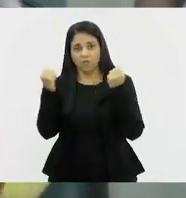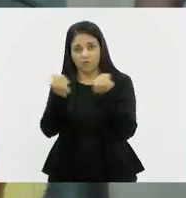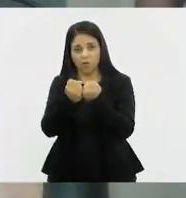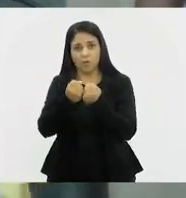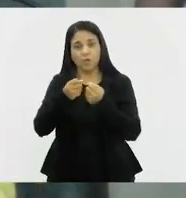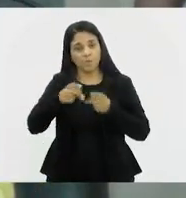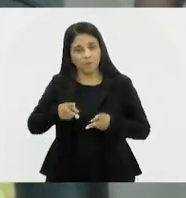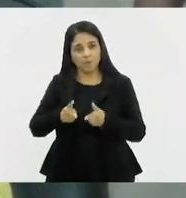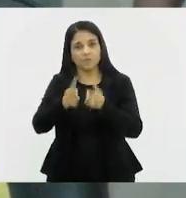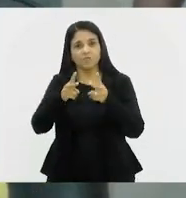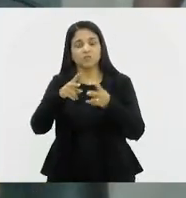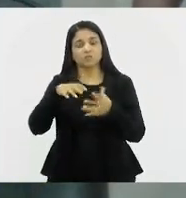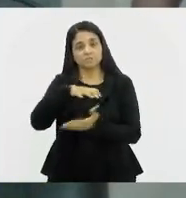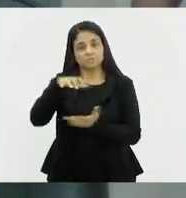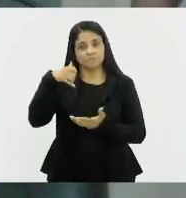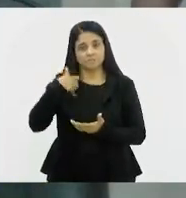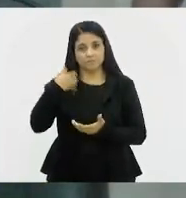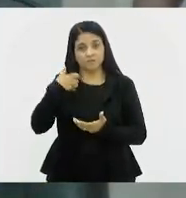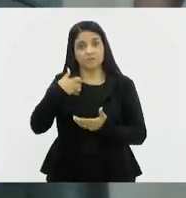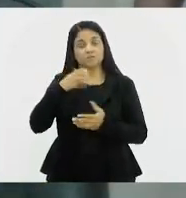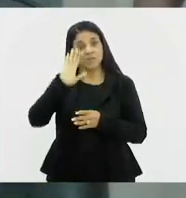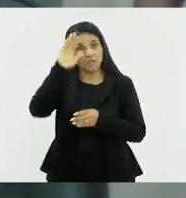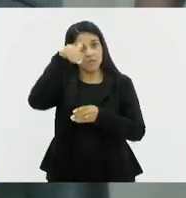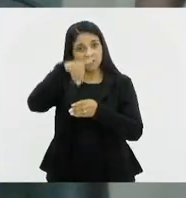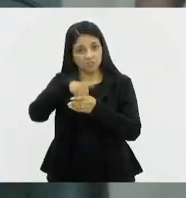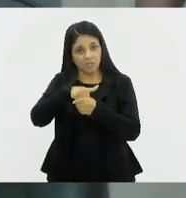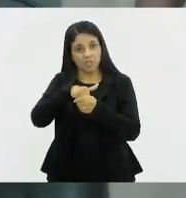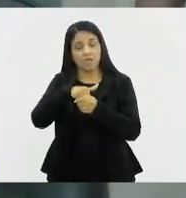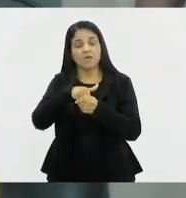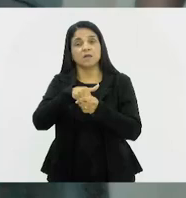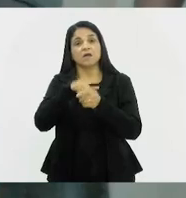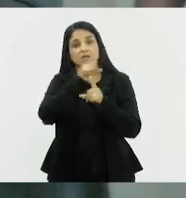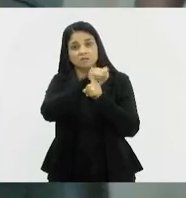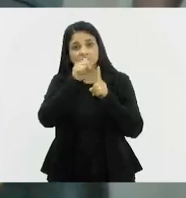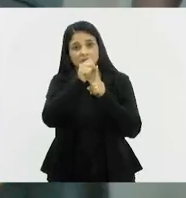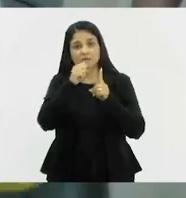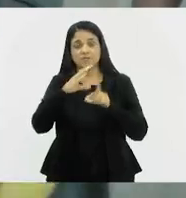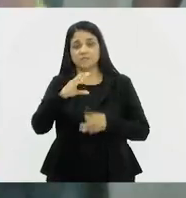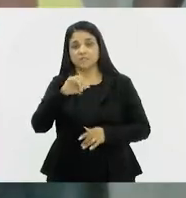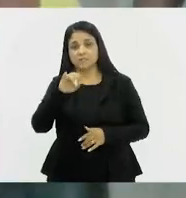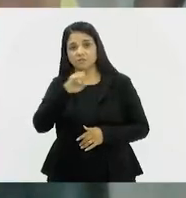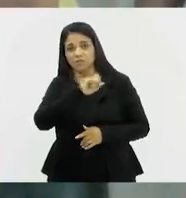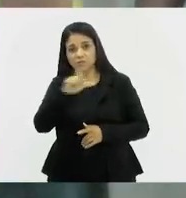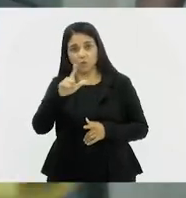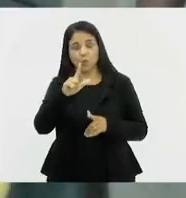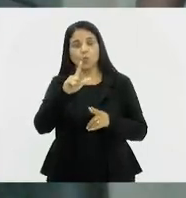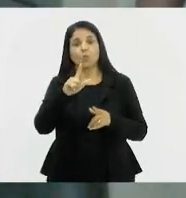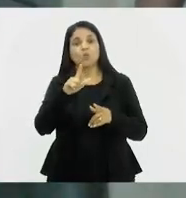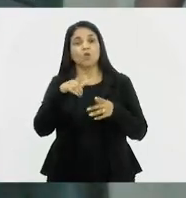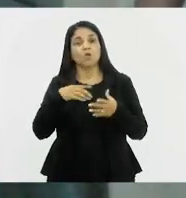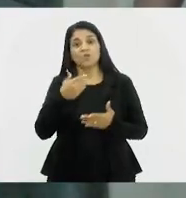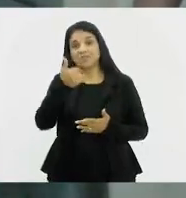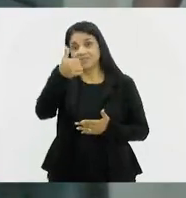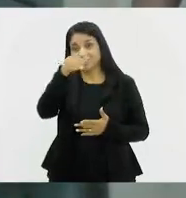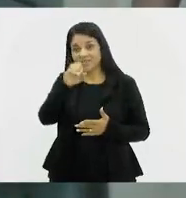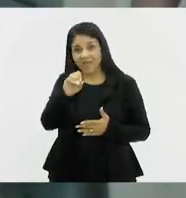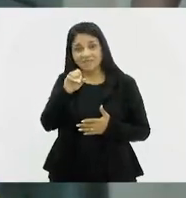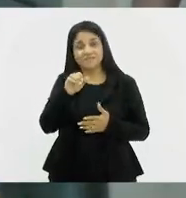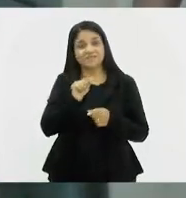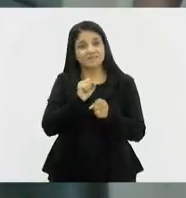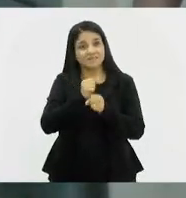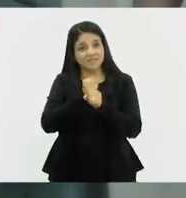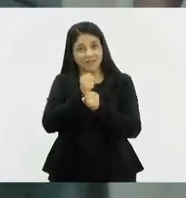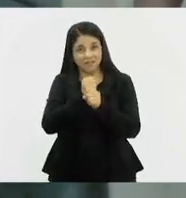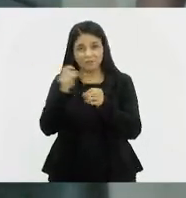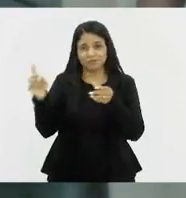consegue eleger a sociedade civil que vai para o Conselho Estadual, do qual eu fiz parte 10 anos desse Conselho Estadual